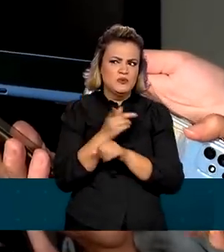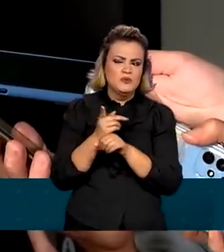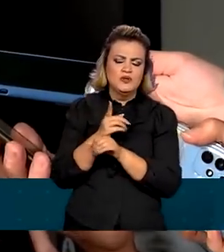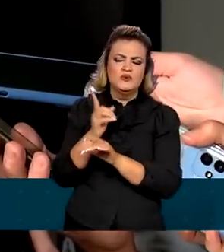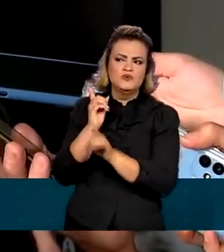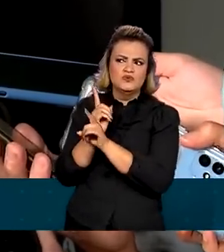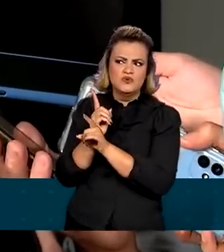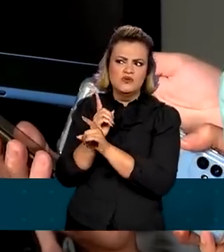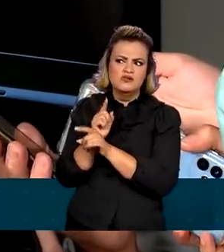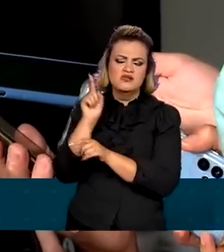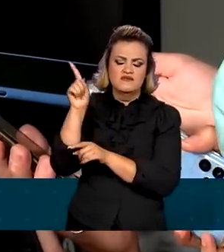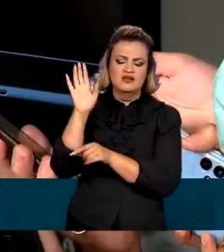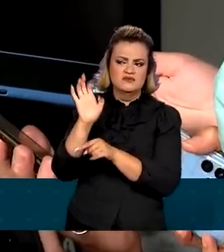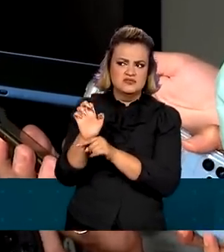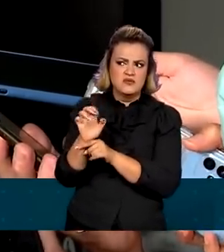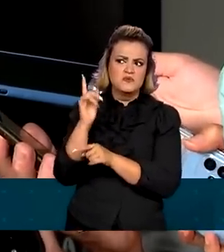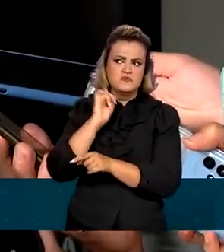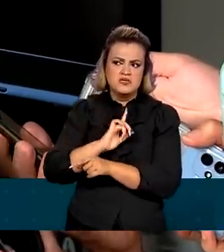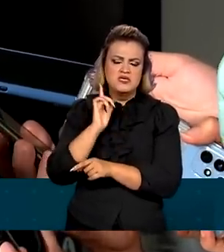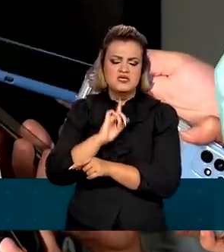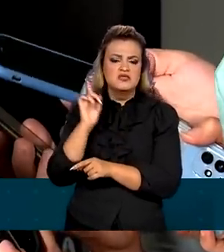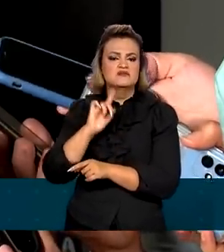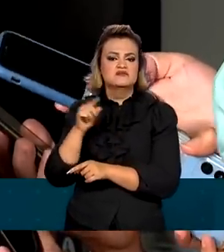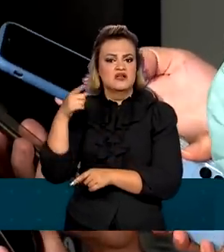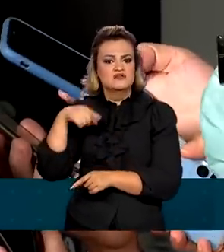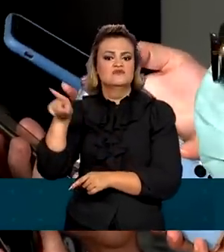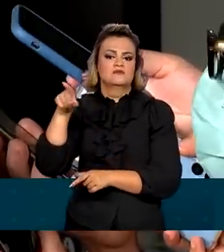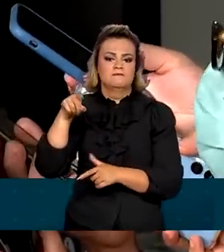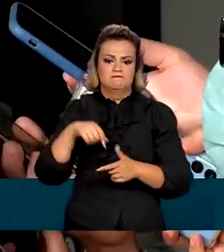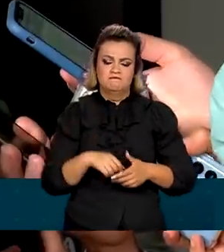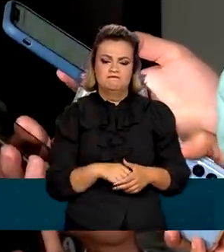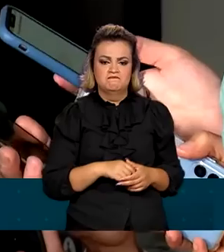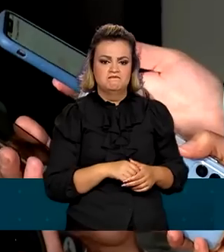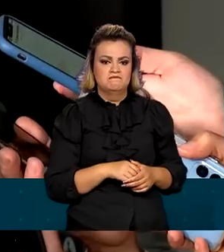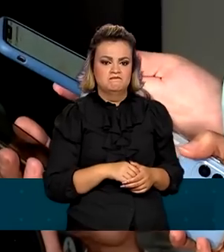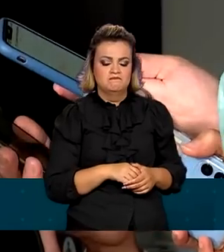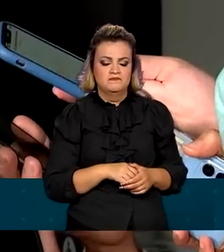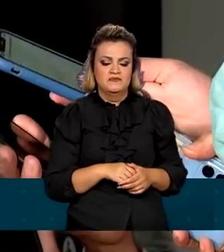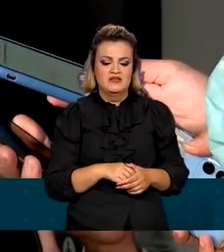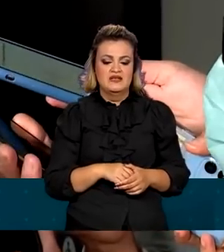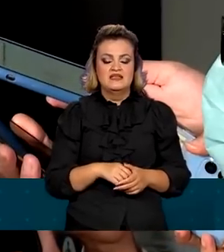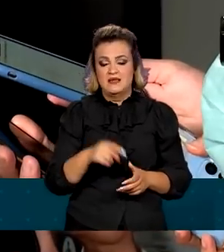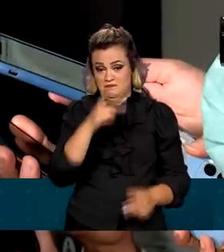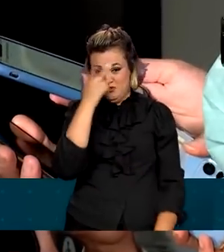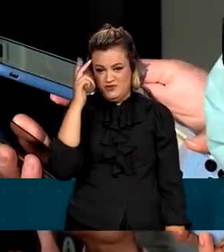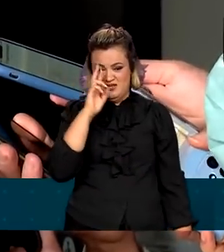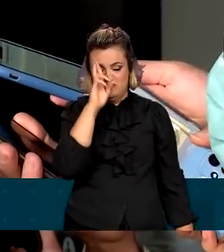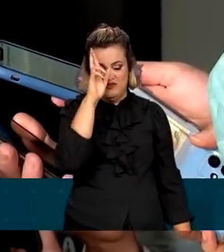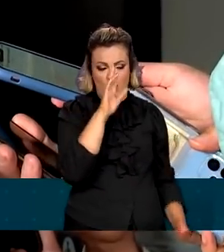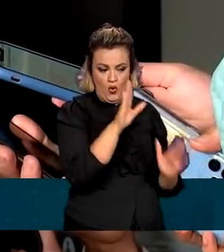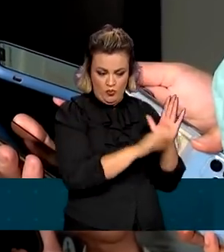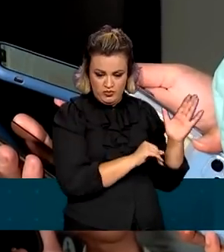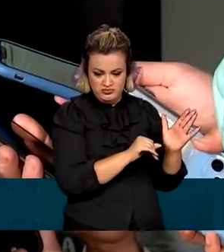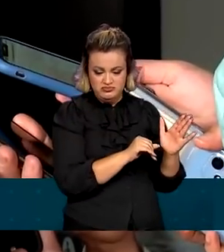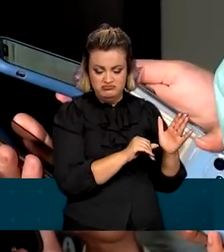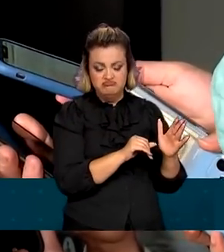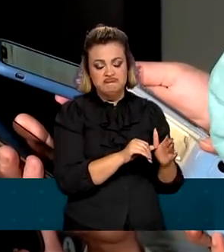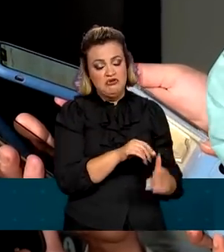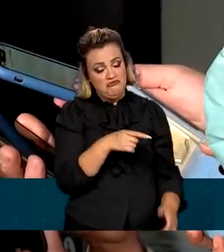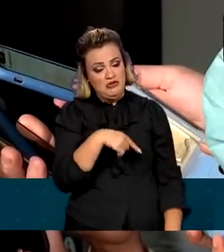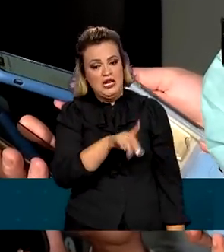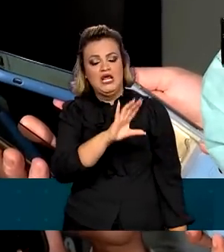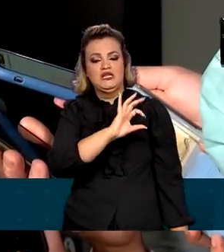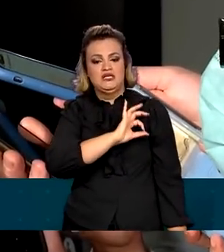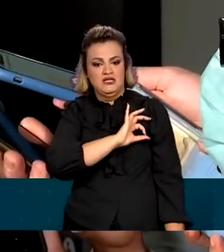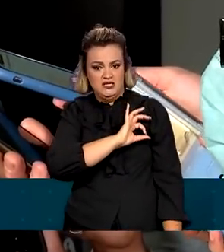Polícia Federal estava atuando para a recuperação dessa Constituição, e o cidadão compareceu à Delegacia de